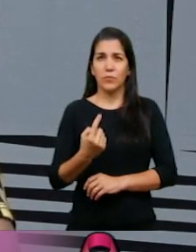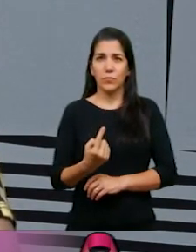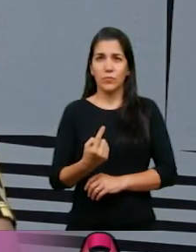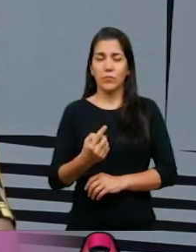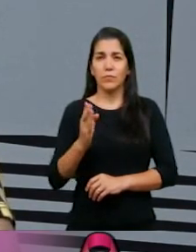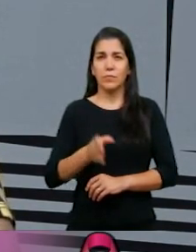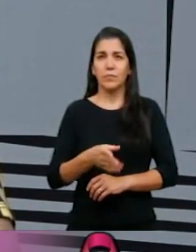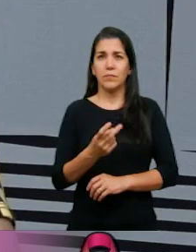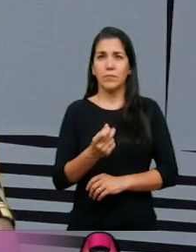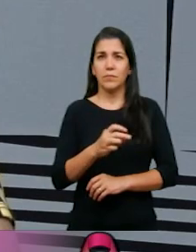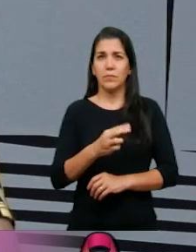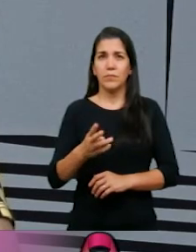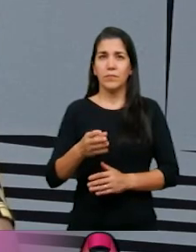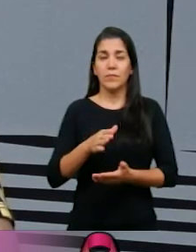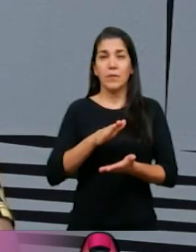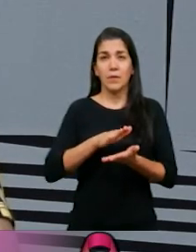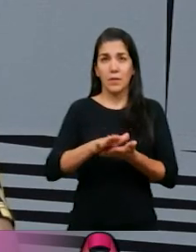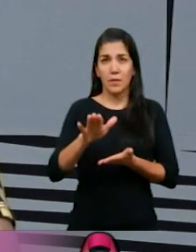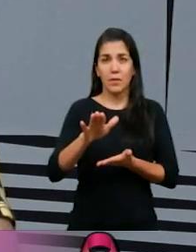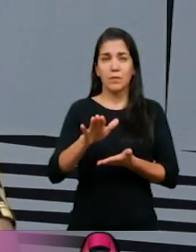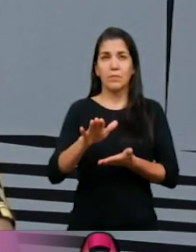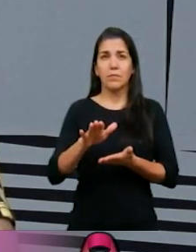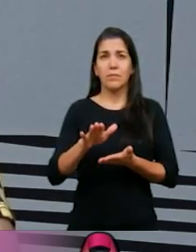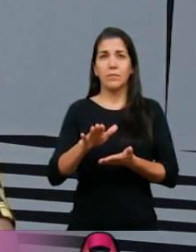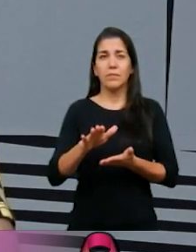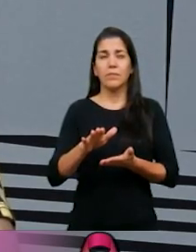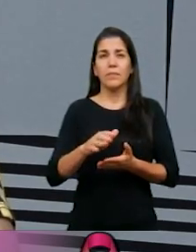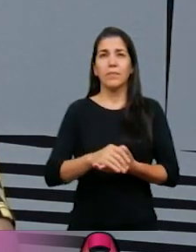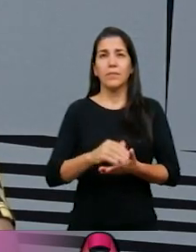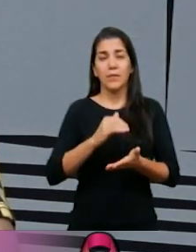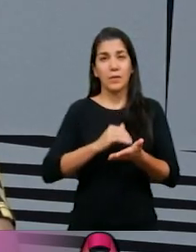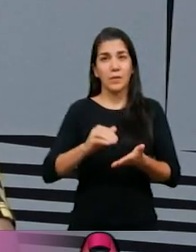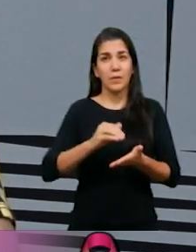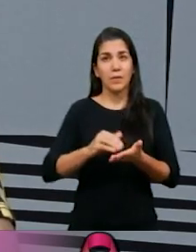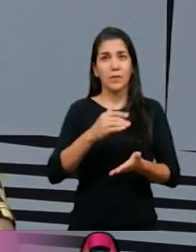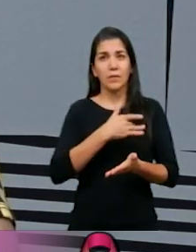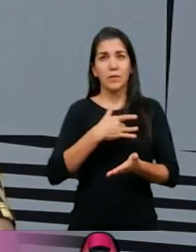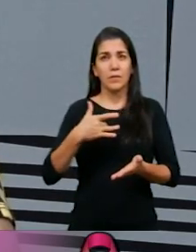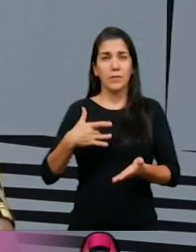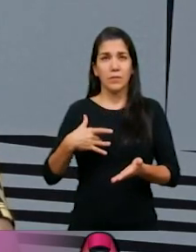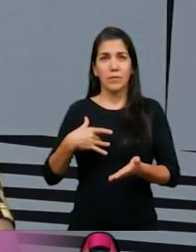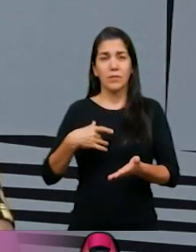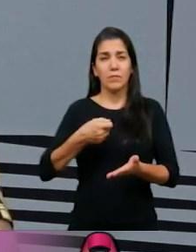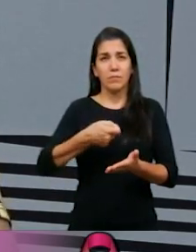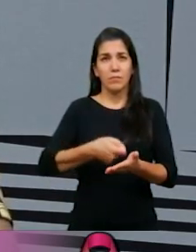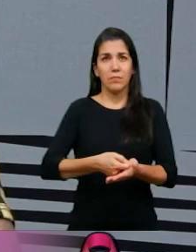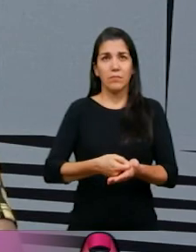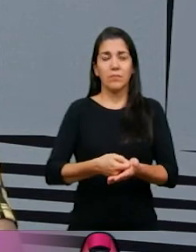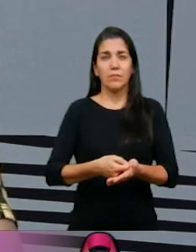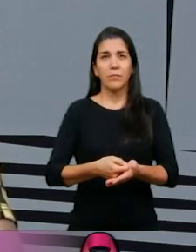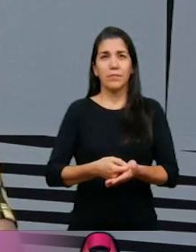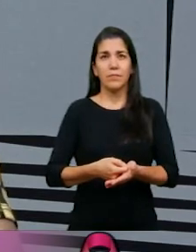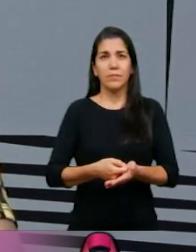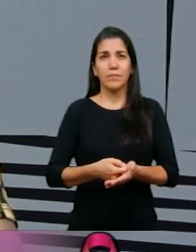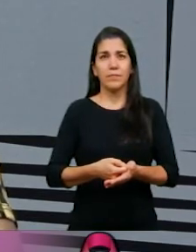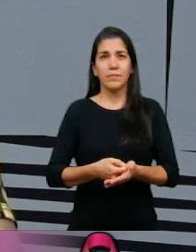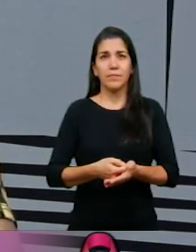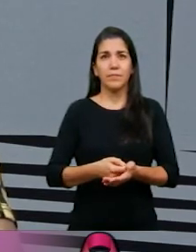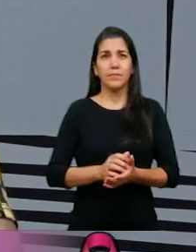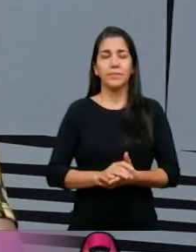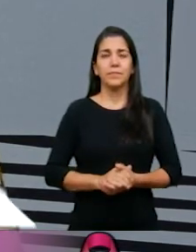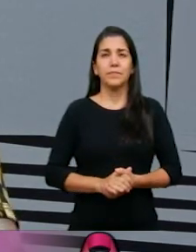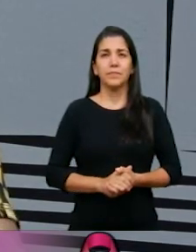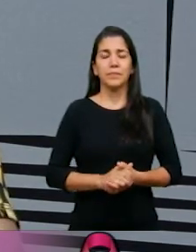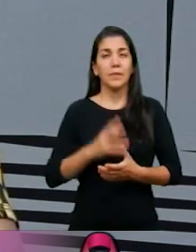051/2023, encaminhando ao secretário da Saúde, certo de compreensão e atendimento firmo, respeitosamente, Regininha Vereadora